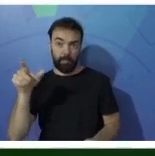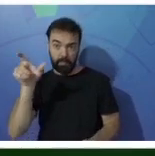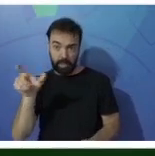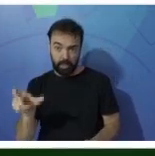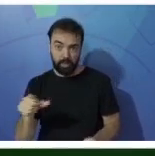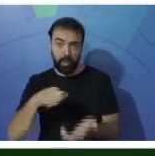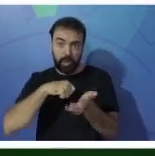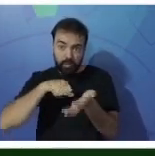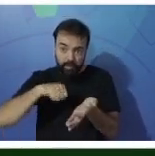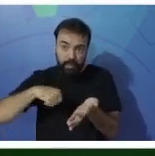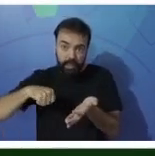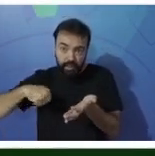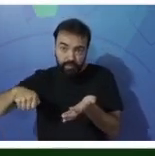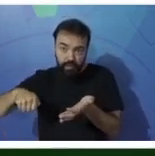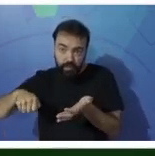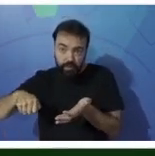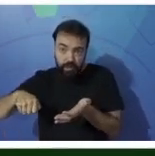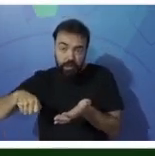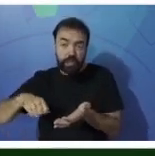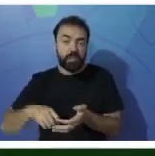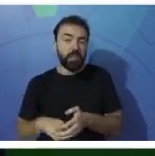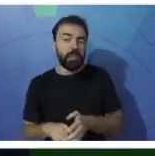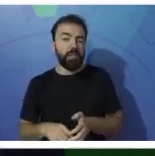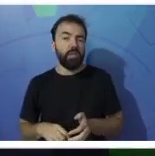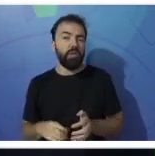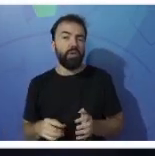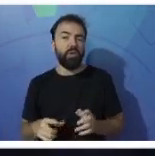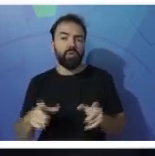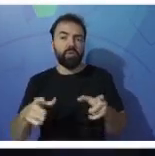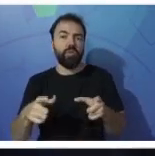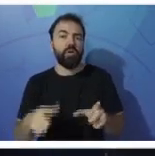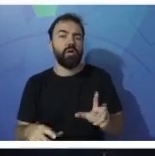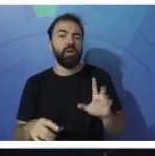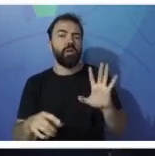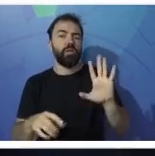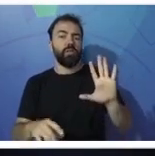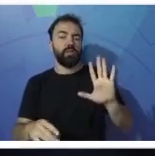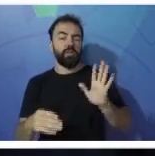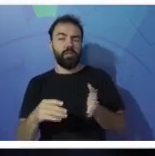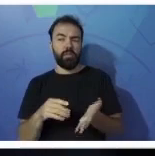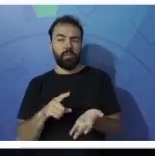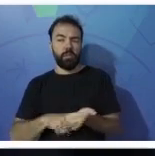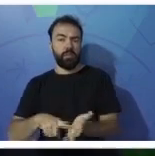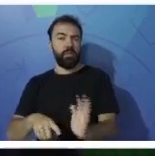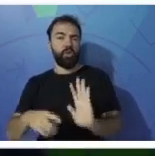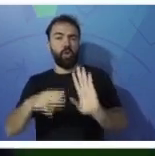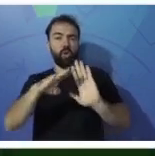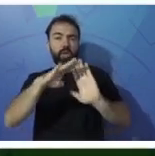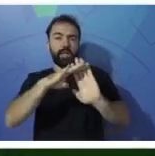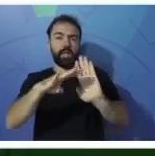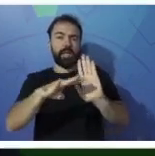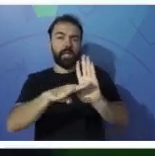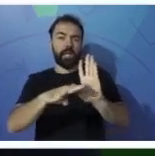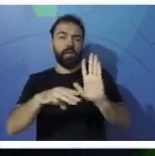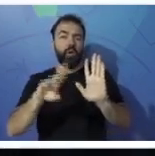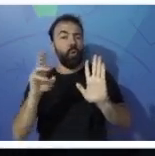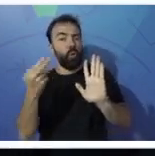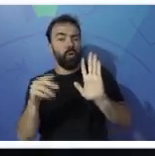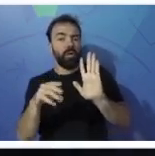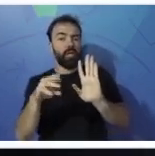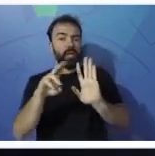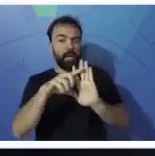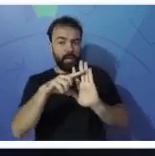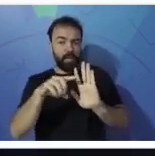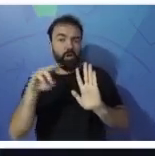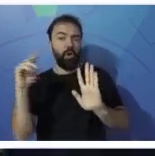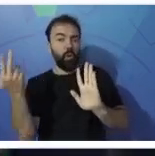fim de uma carta. Vocês se lembram? Olha, vamos lá. O nome do remetente vem